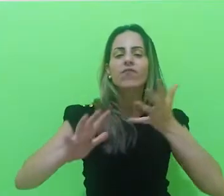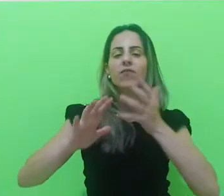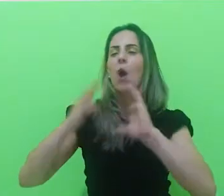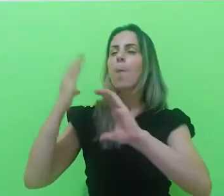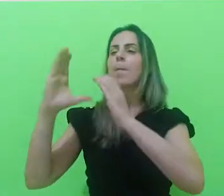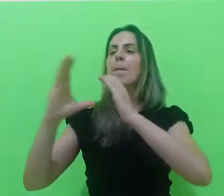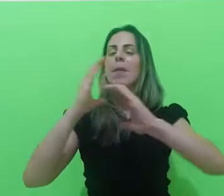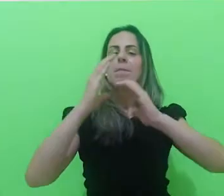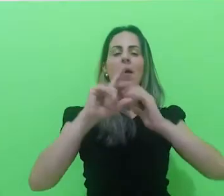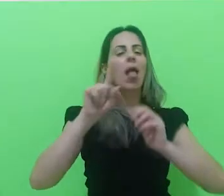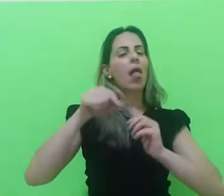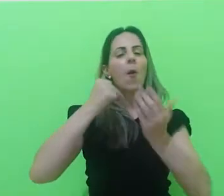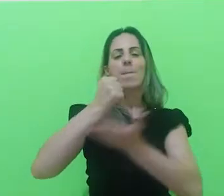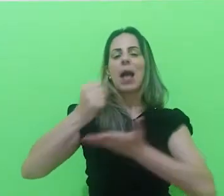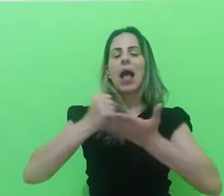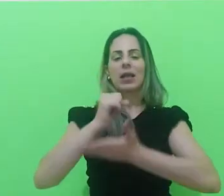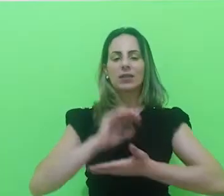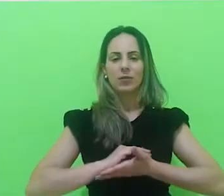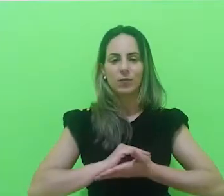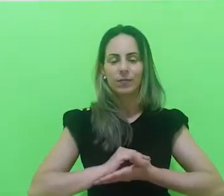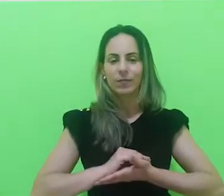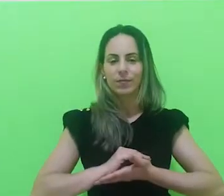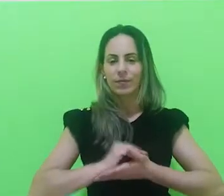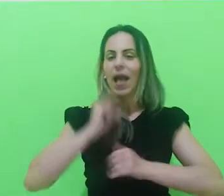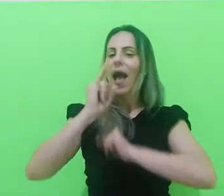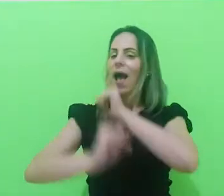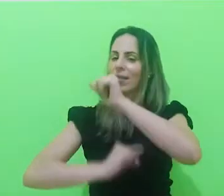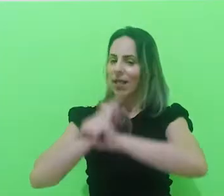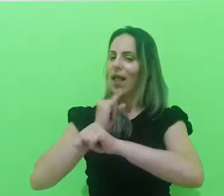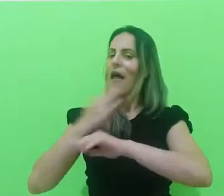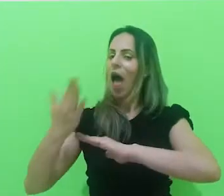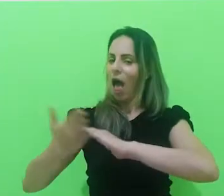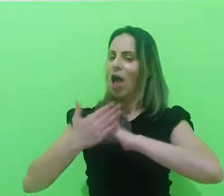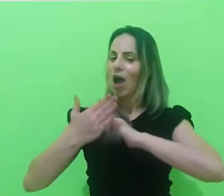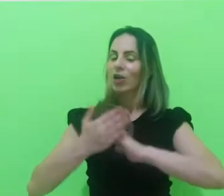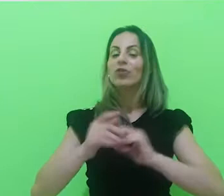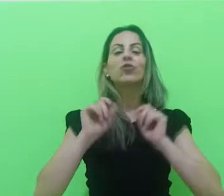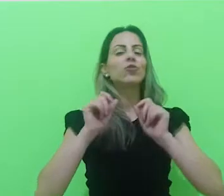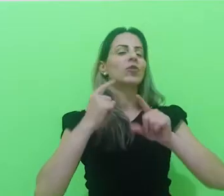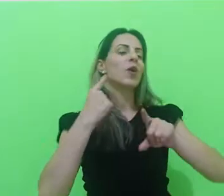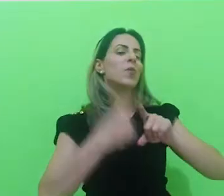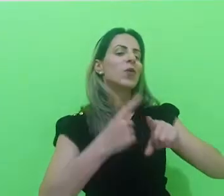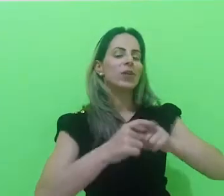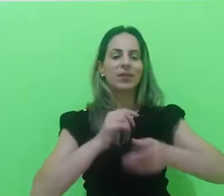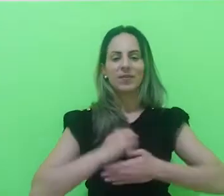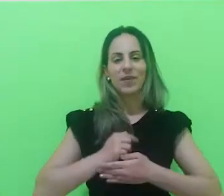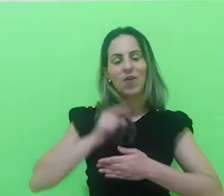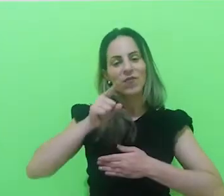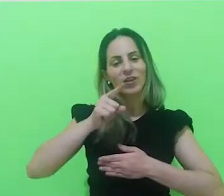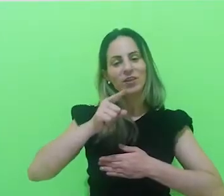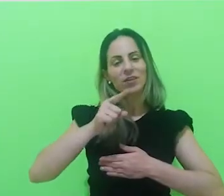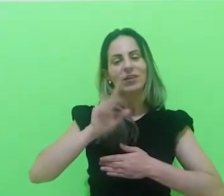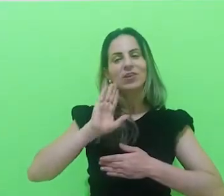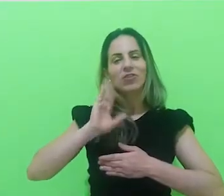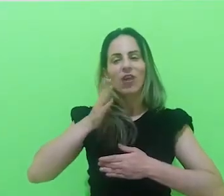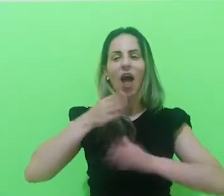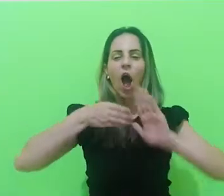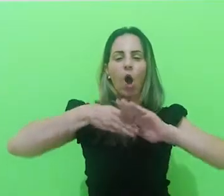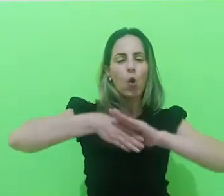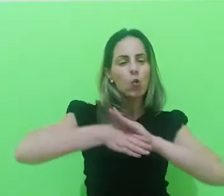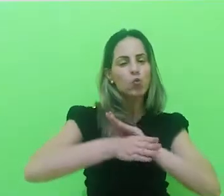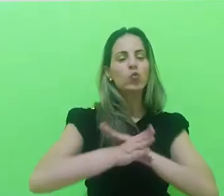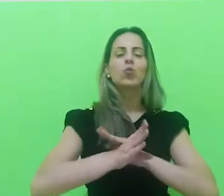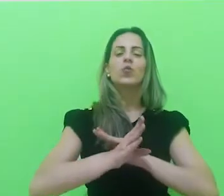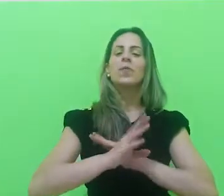ponto básico. A internet novamente veio ajudar nesse momento. Por quê? Porque a partir do momento que você já está acostumado